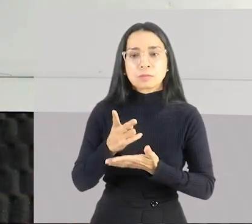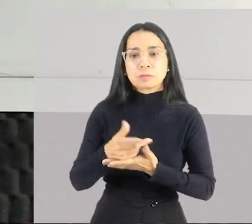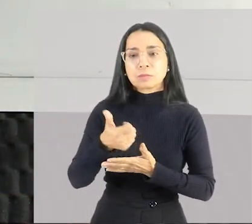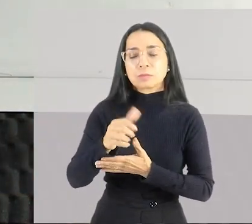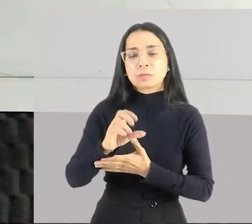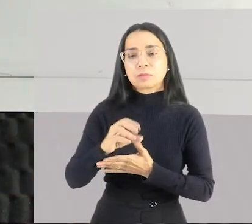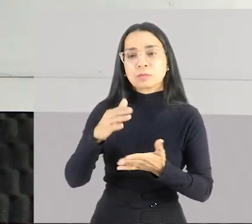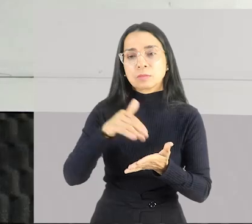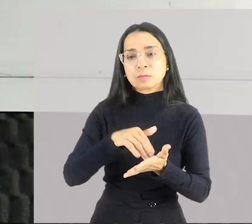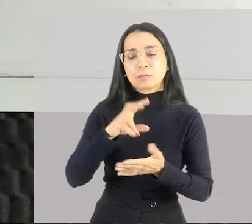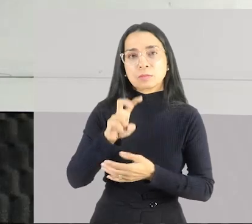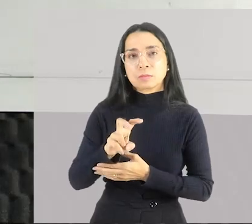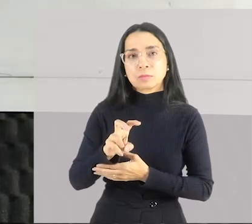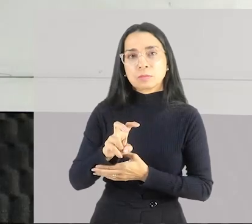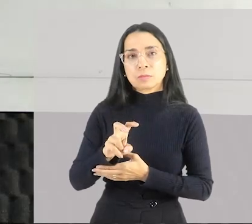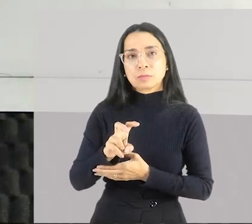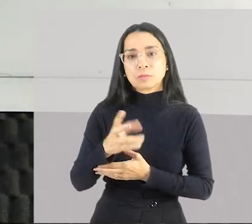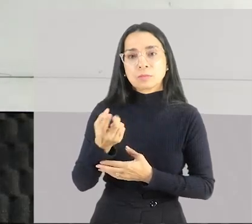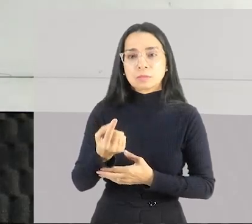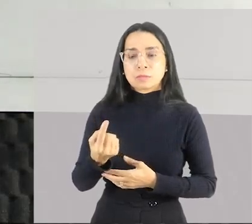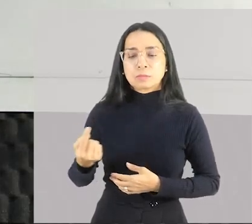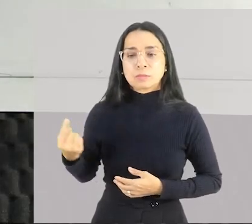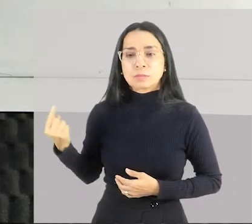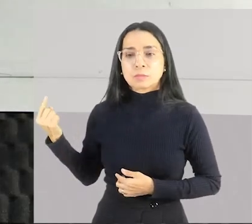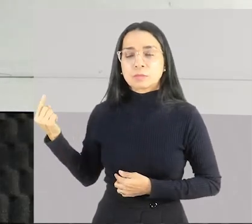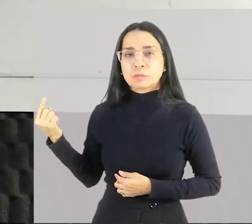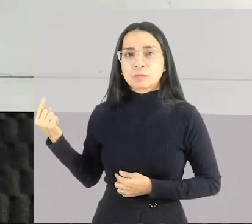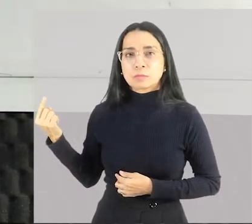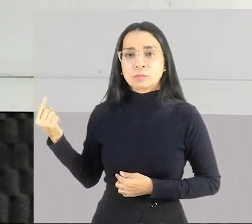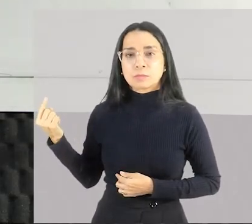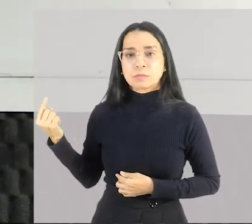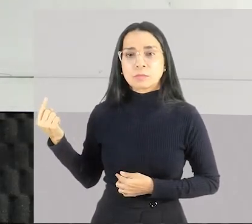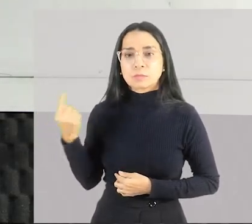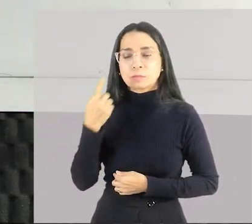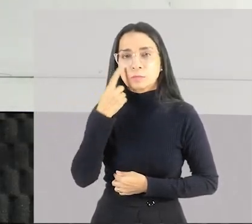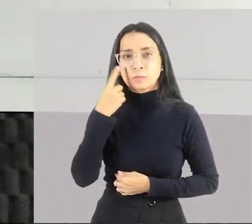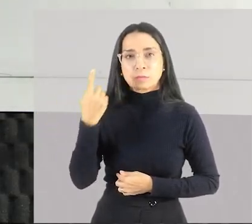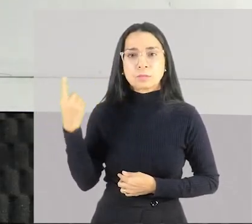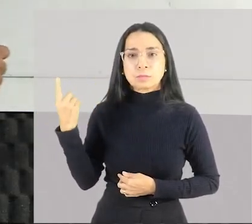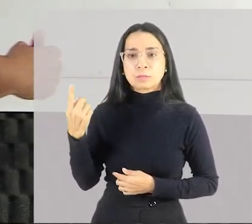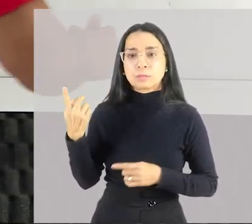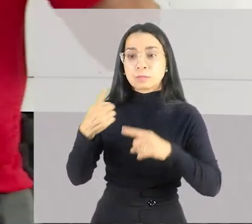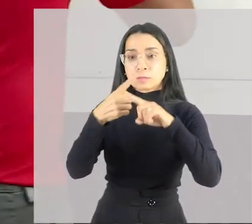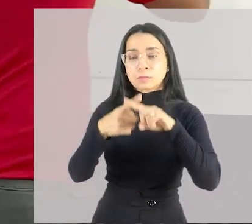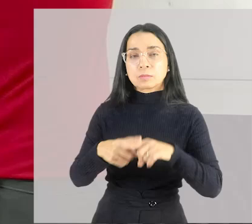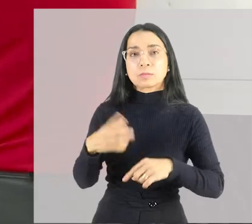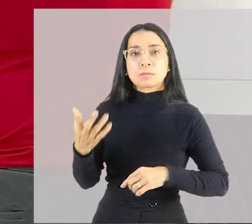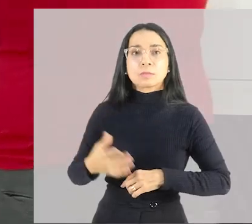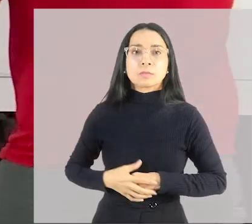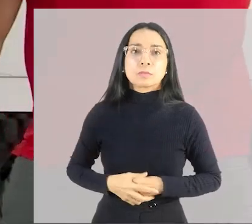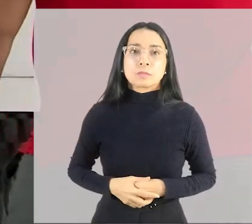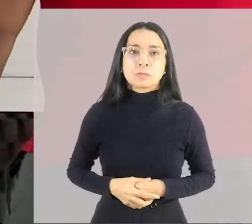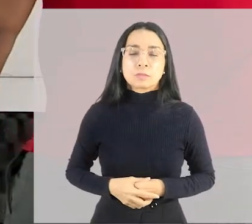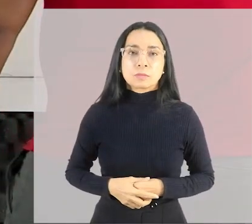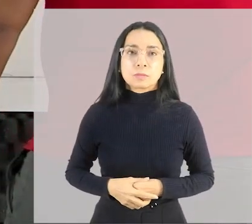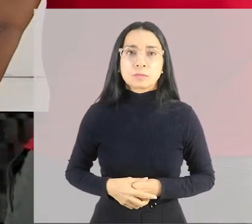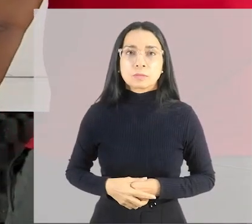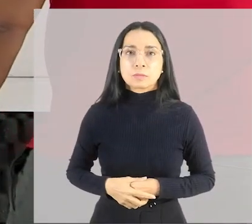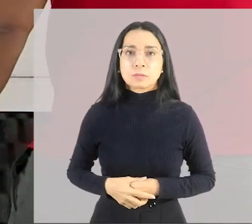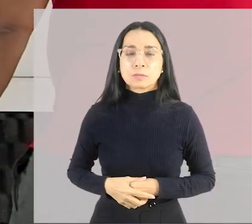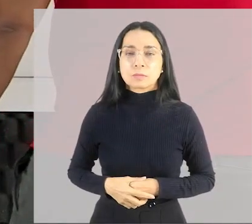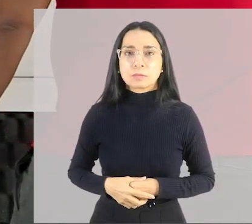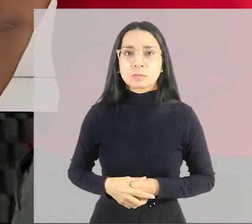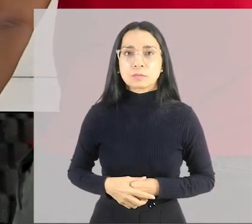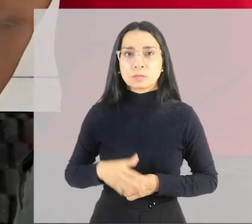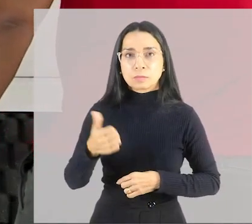5 e vou prosseguir esse C também para poder ver se eu can mais alguém então vou pegar